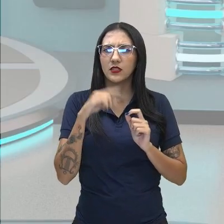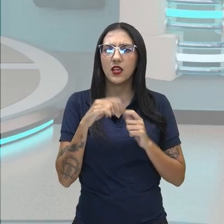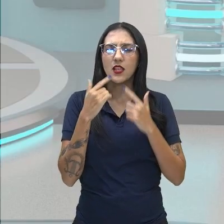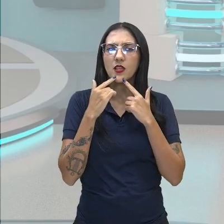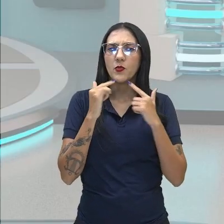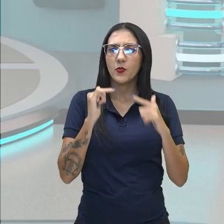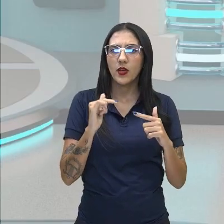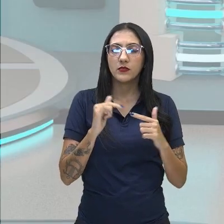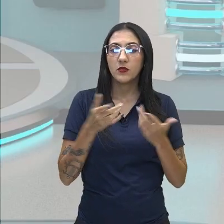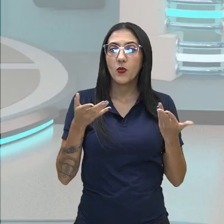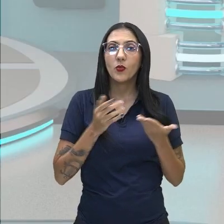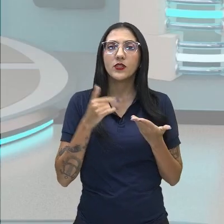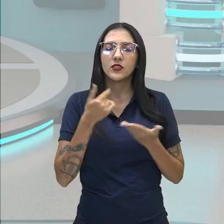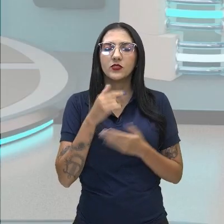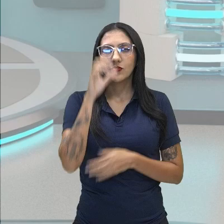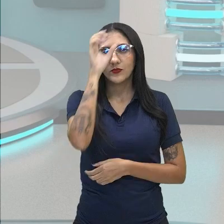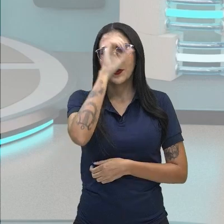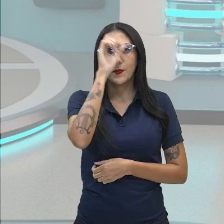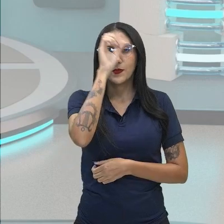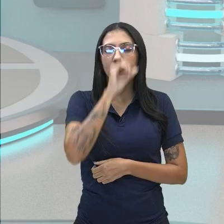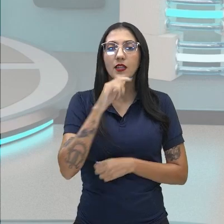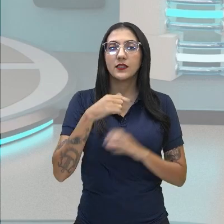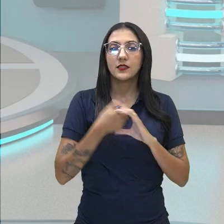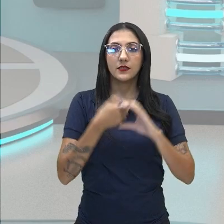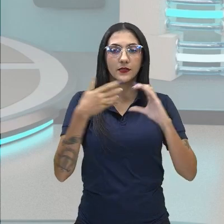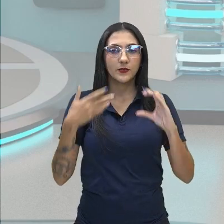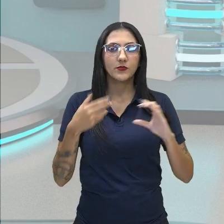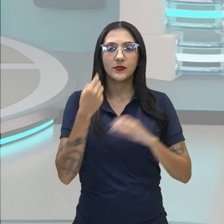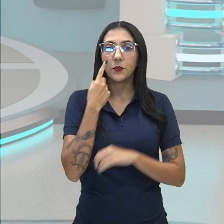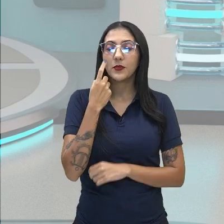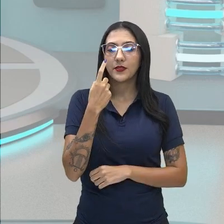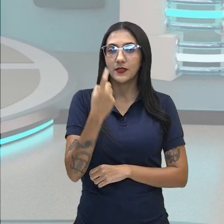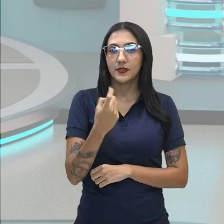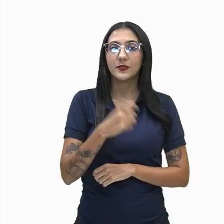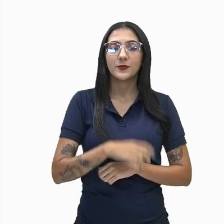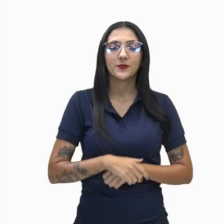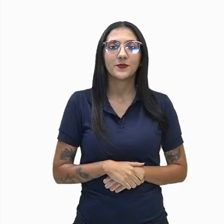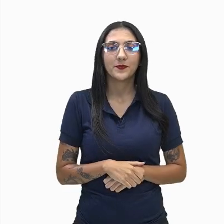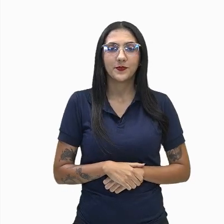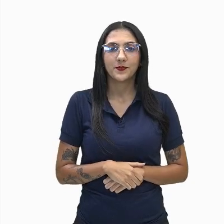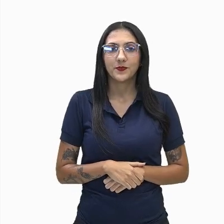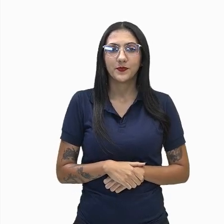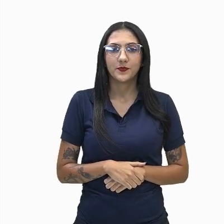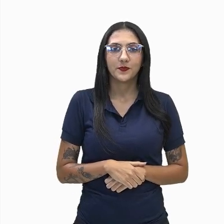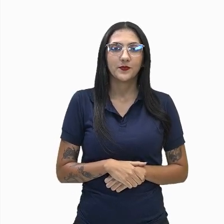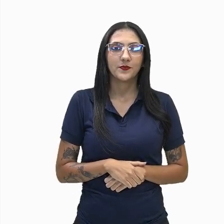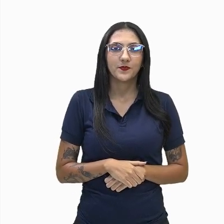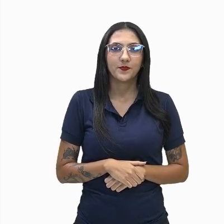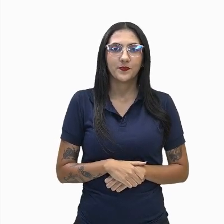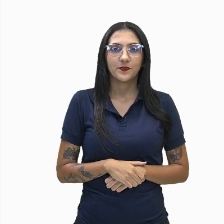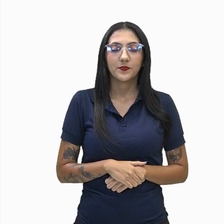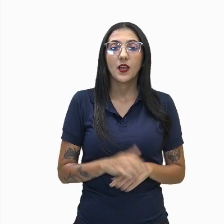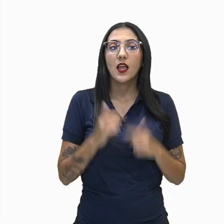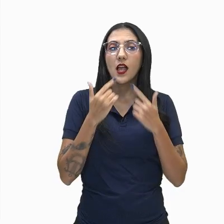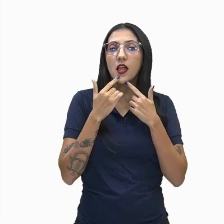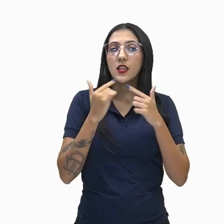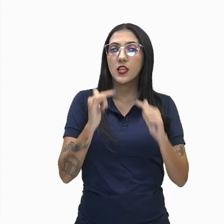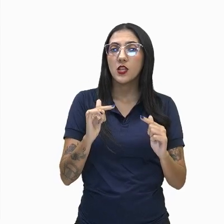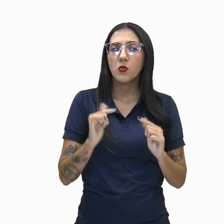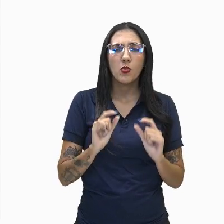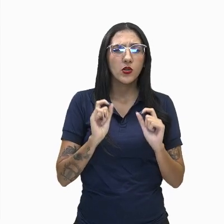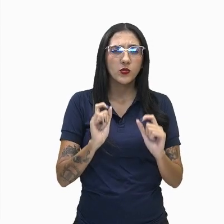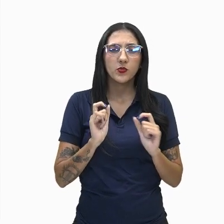Vamos aprender sobre esse aspecto interessantíssimo. Vamos lá. A linguagem, o que ela